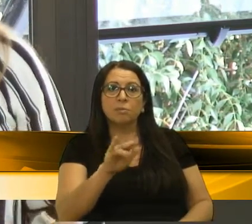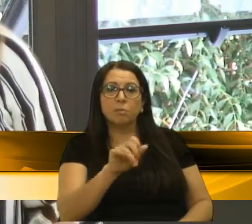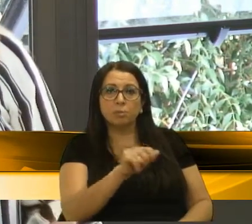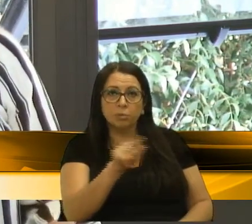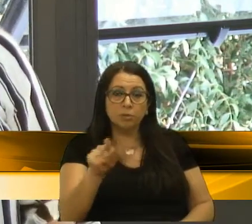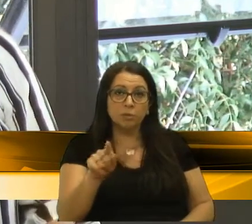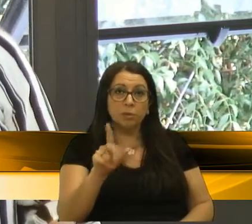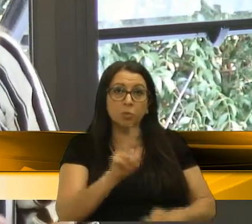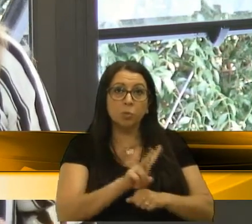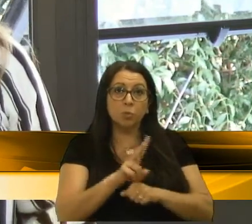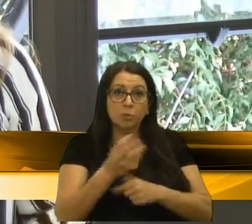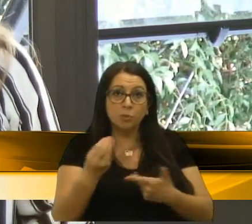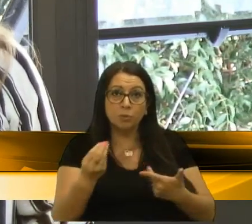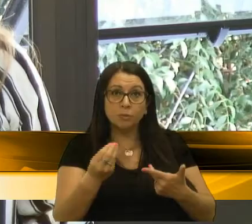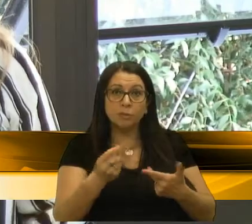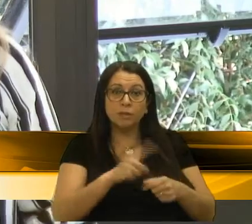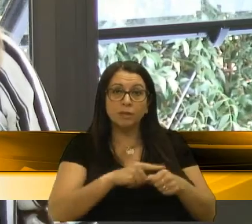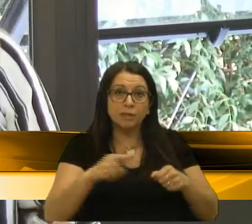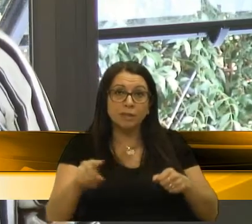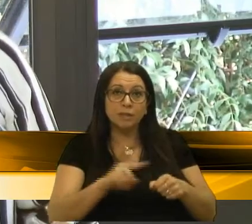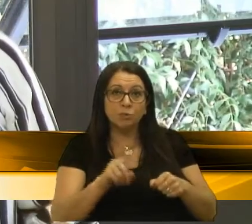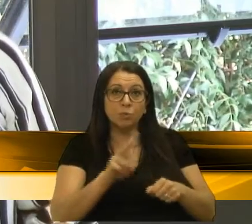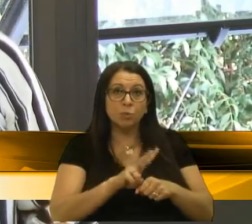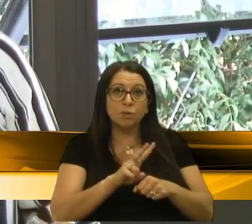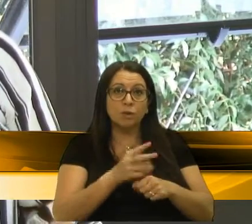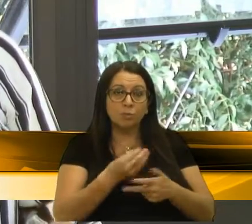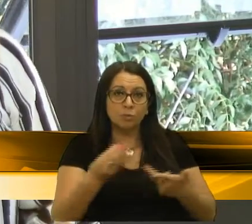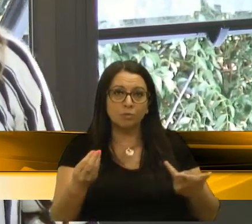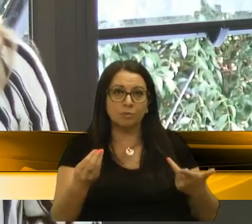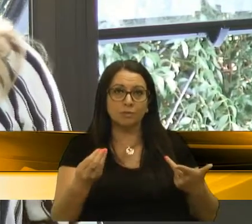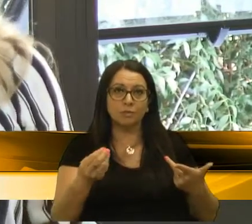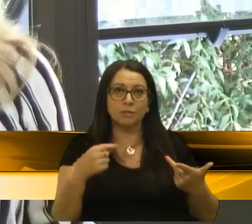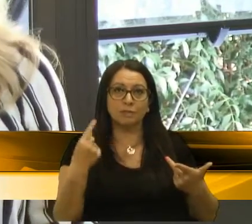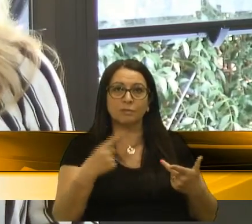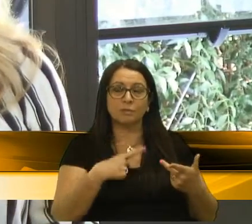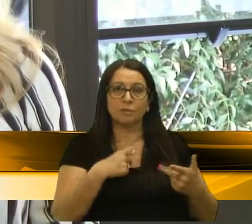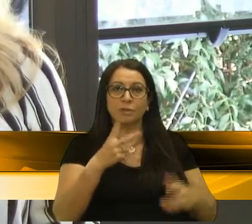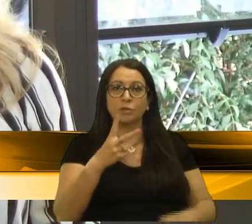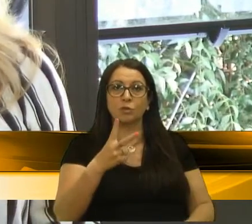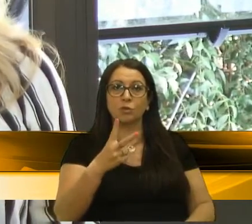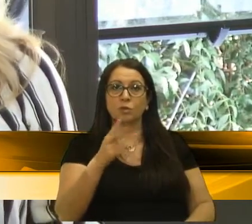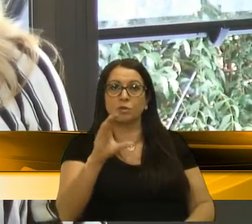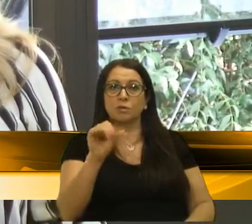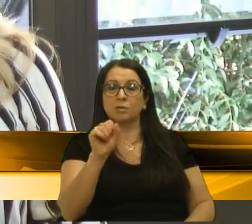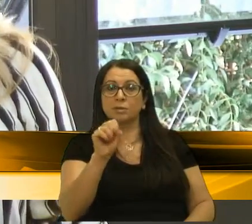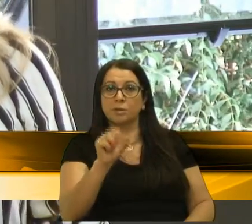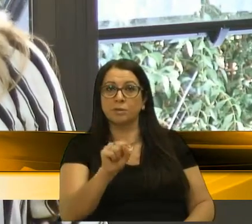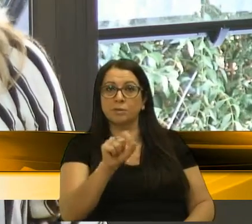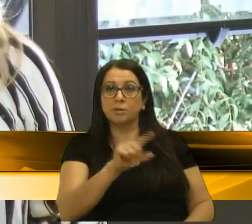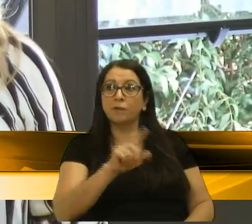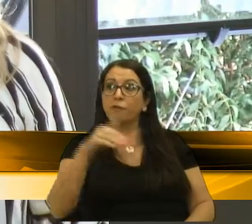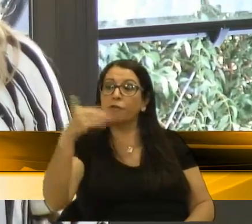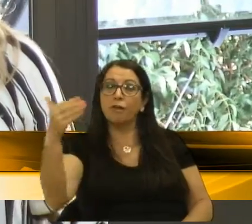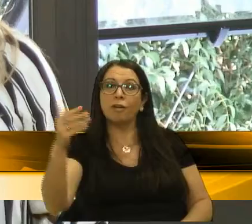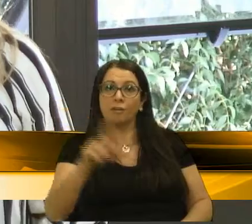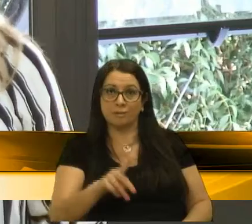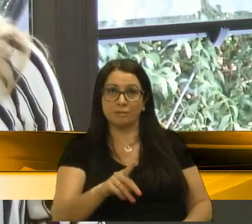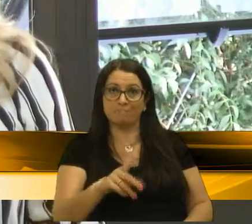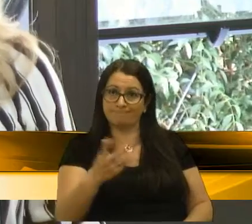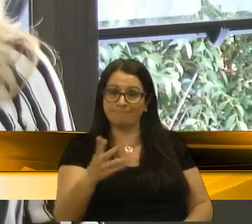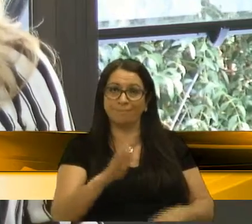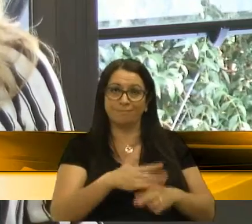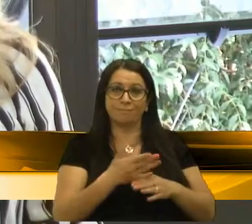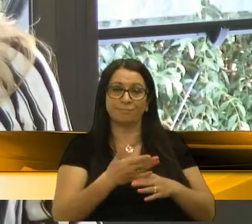Então, nós estamos com tempo para cuidar bastante. Nós estamos só com 2 casos e que vêm de fora. Então, quanto